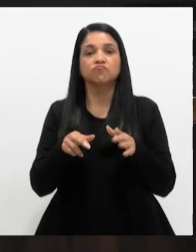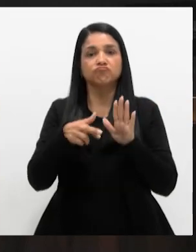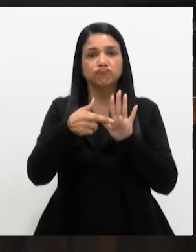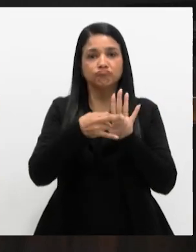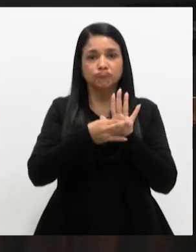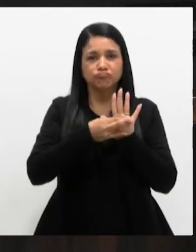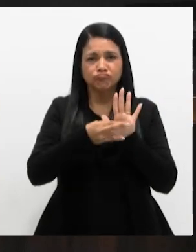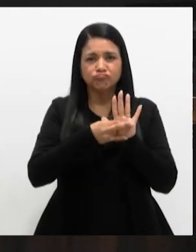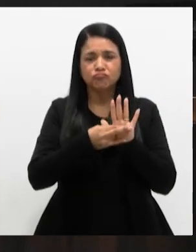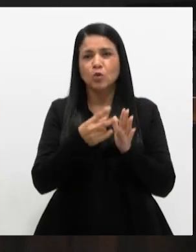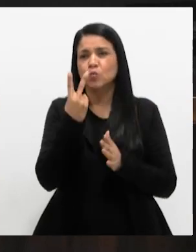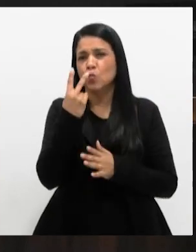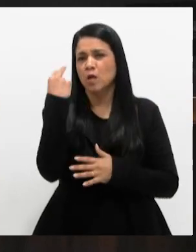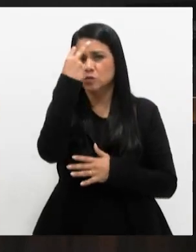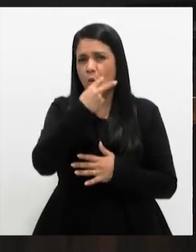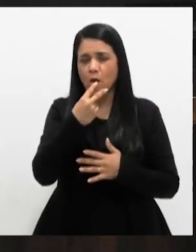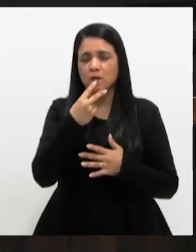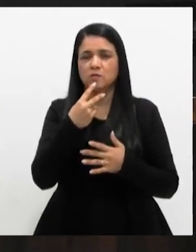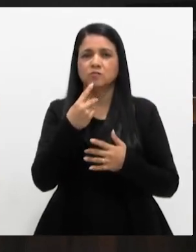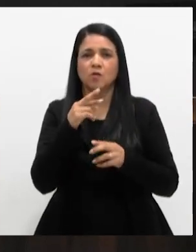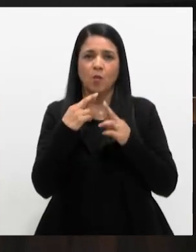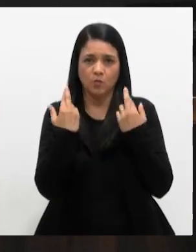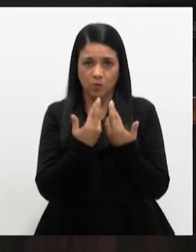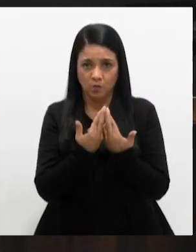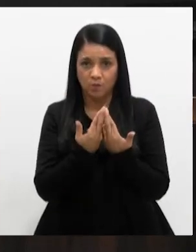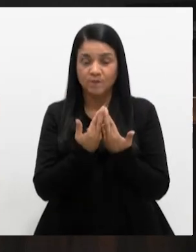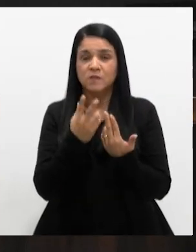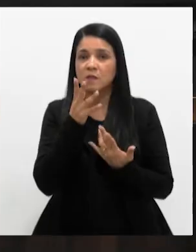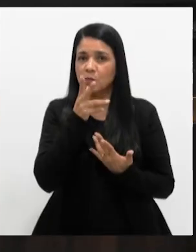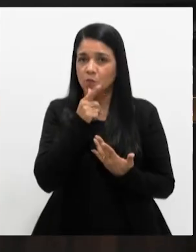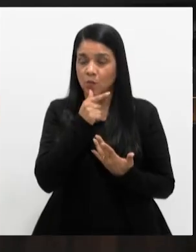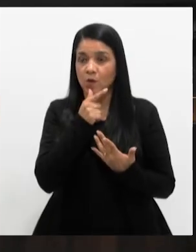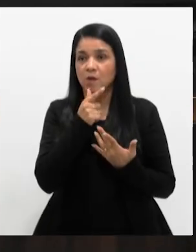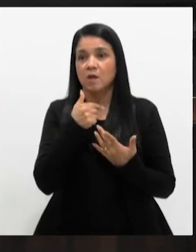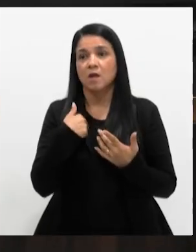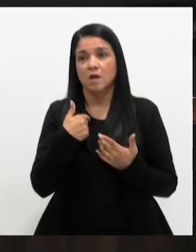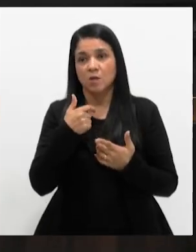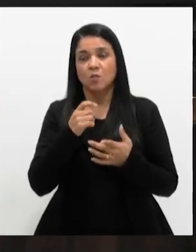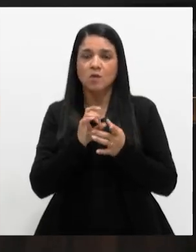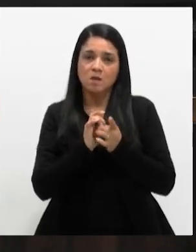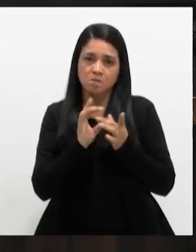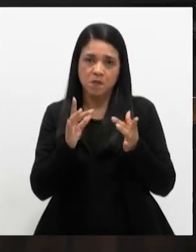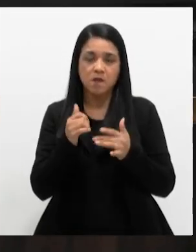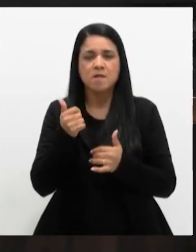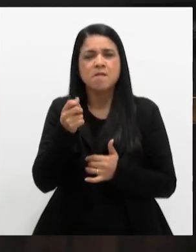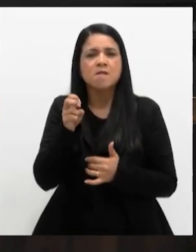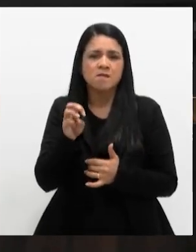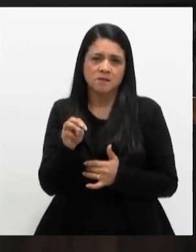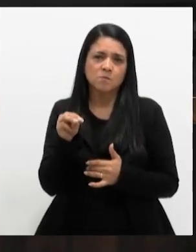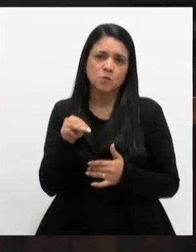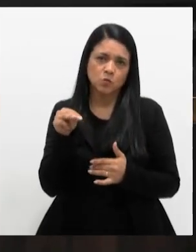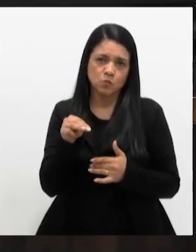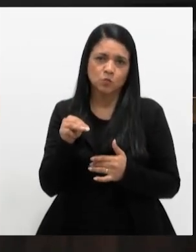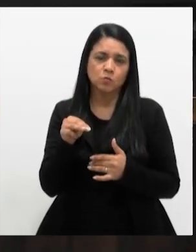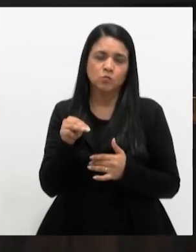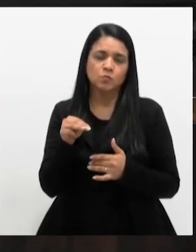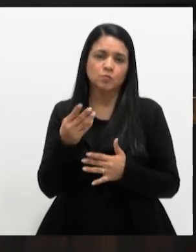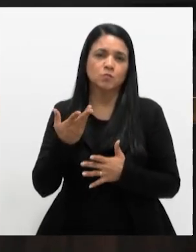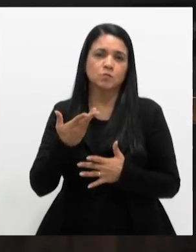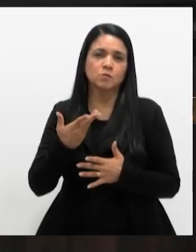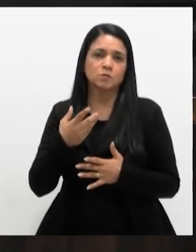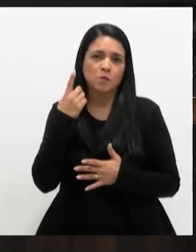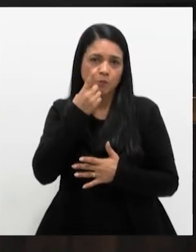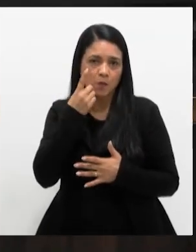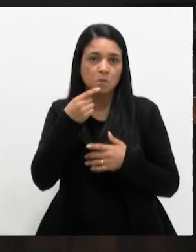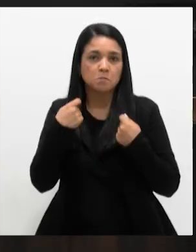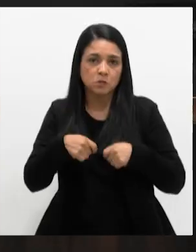que durou mais de 2 horas, eu deliberei por conta própria e dei 15 minutos aos colegas que precisaram almoçar